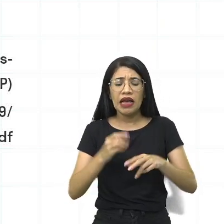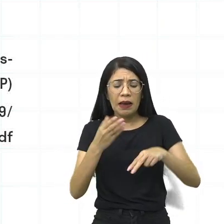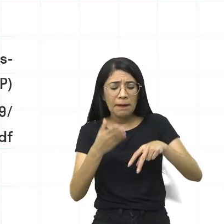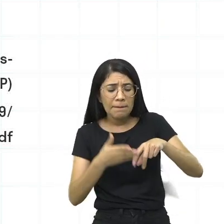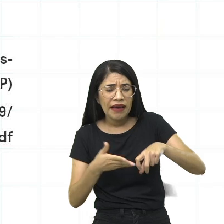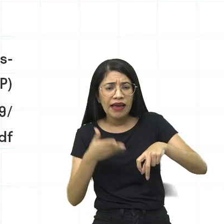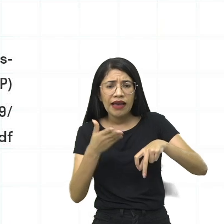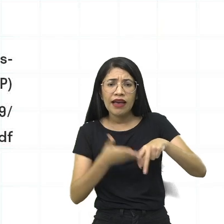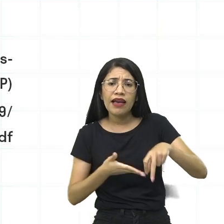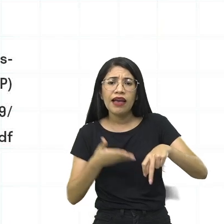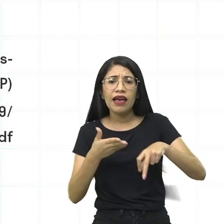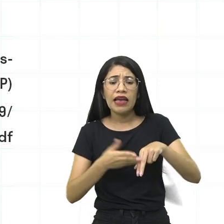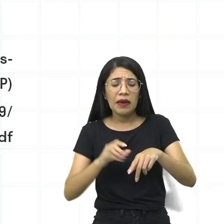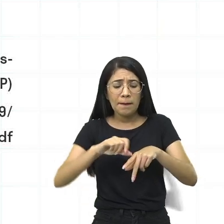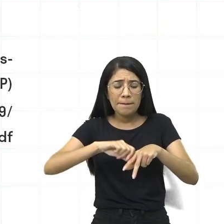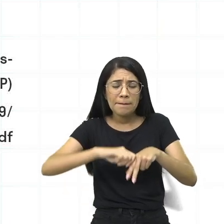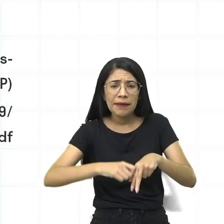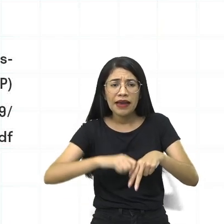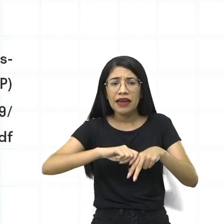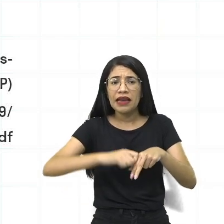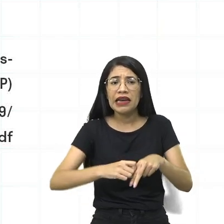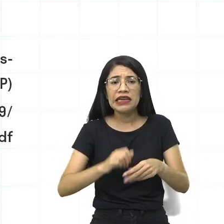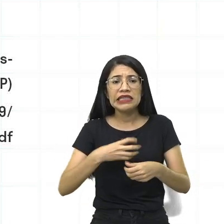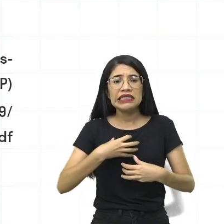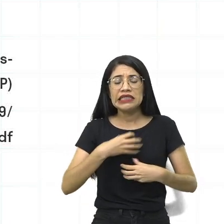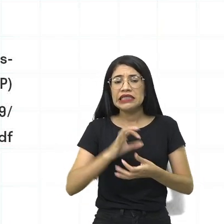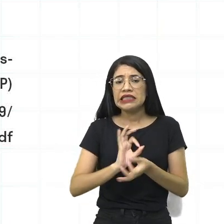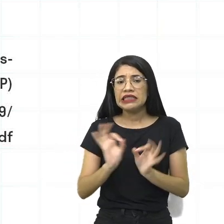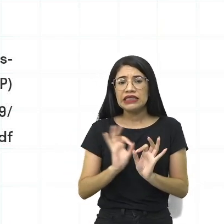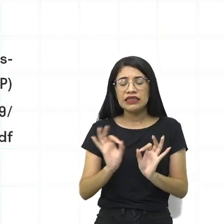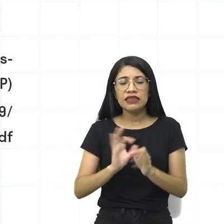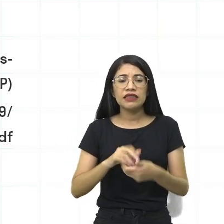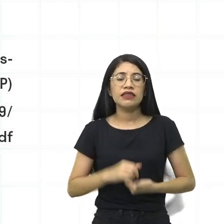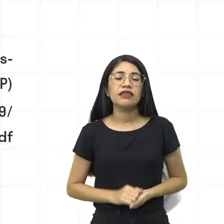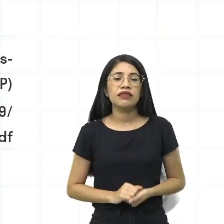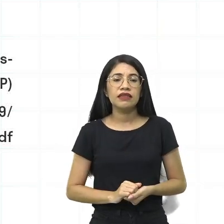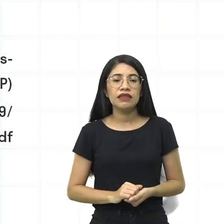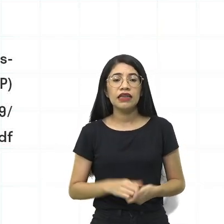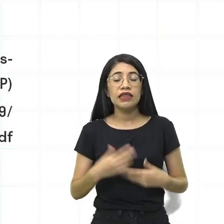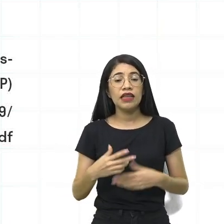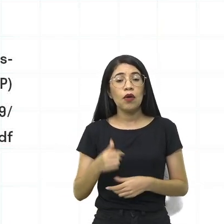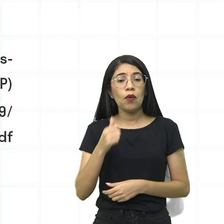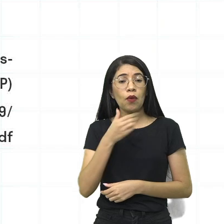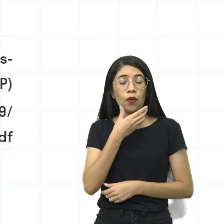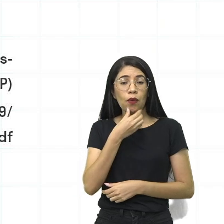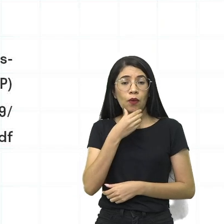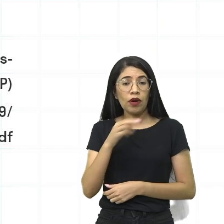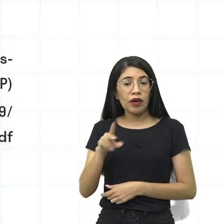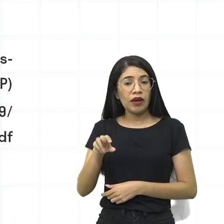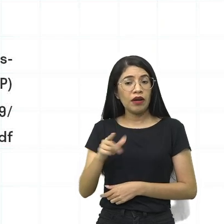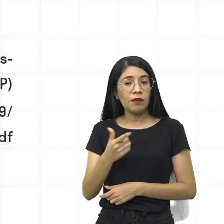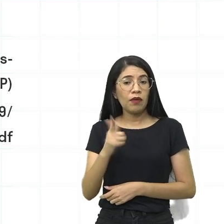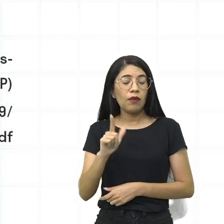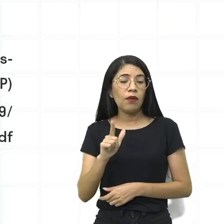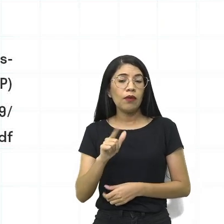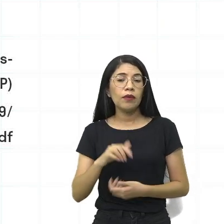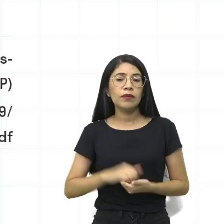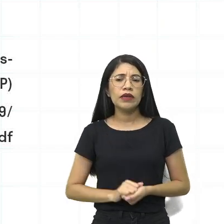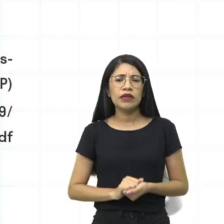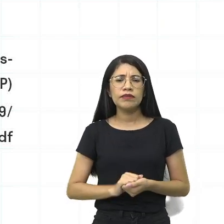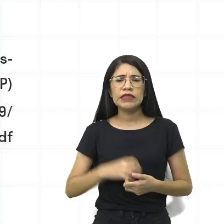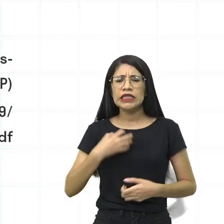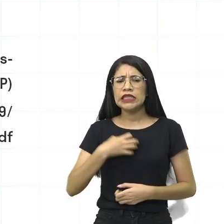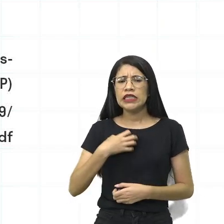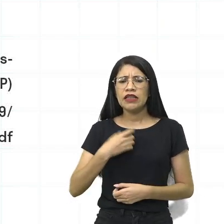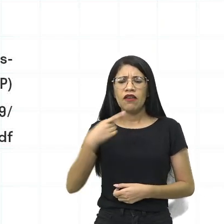a minha perna. Eu belisco a minha perna e não sinto nada. Foi quando o irmão mais velho resmungou